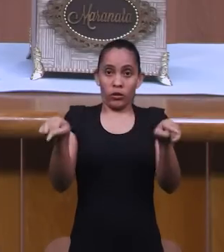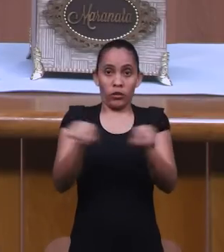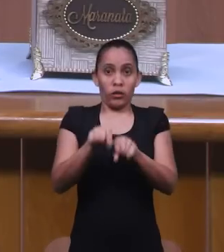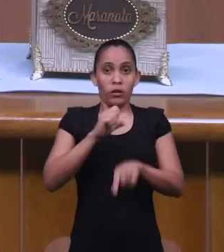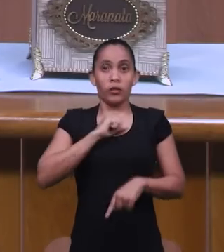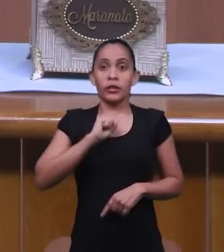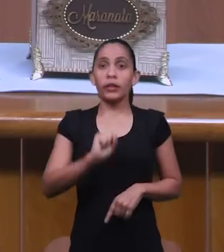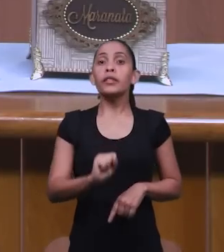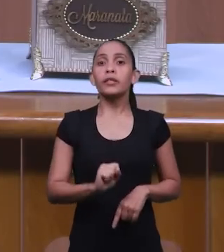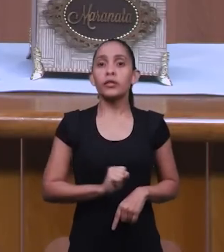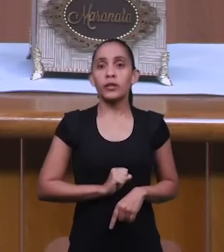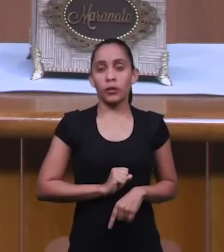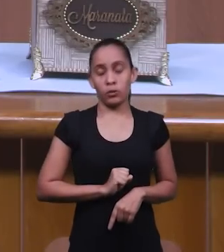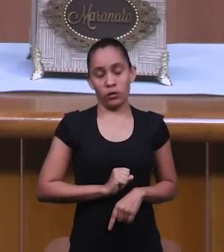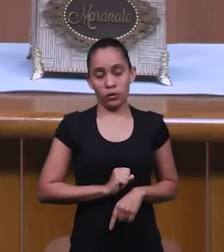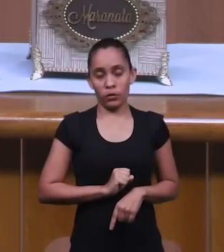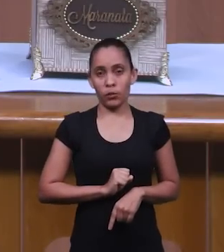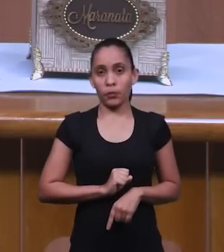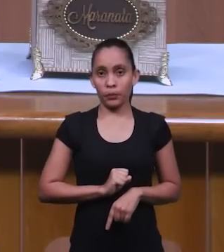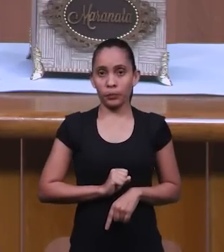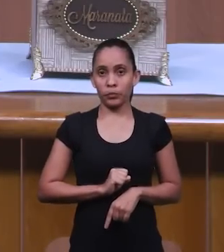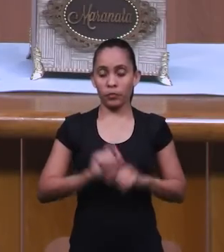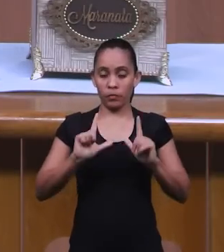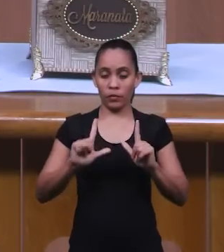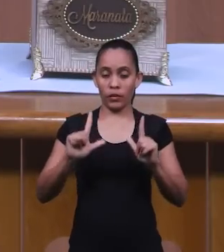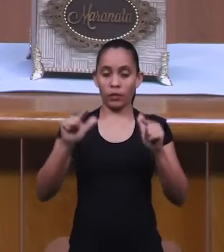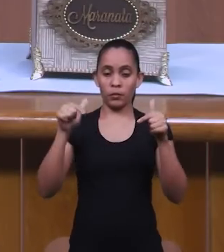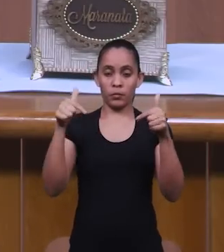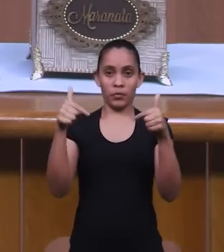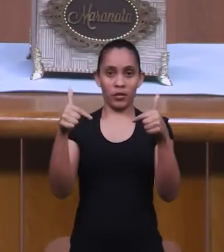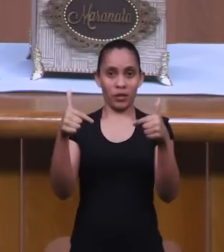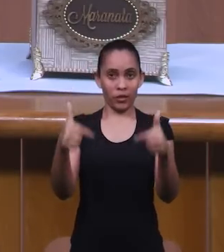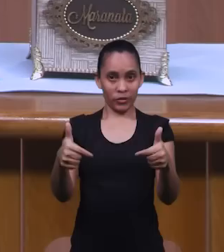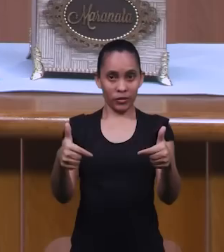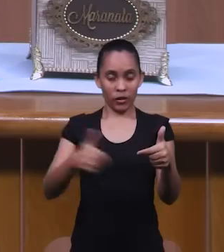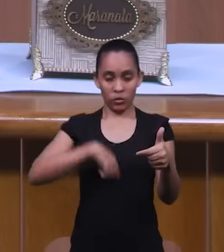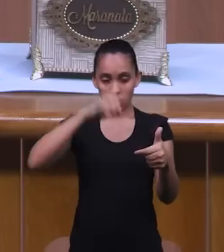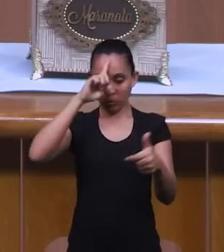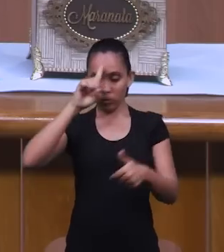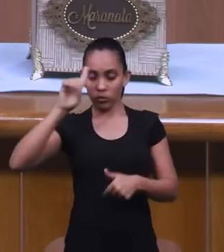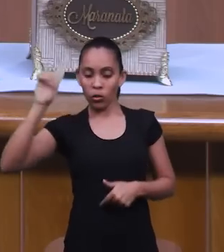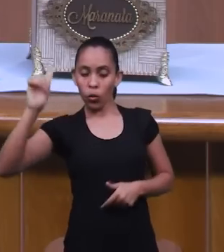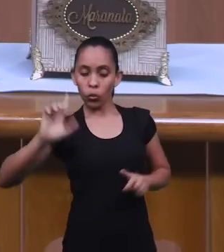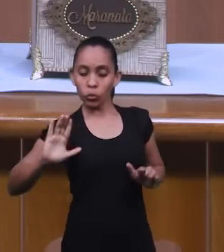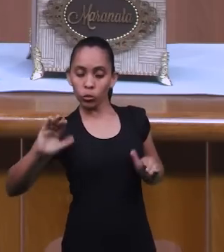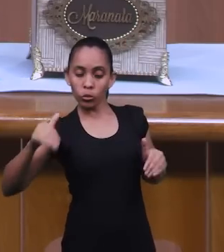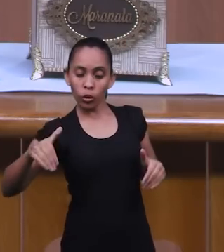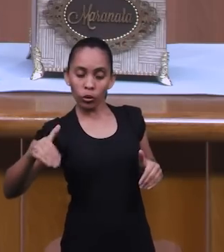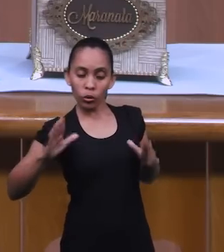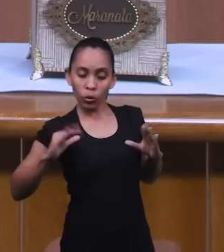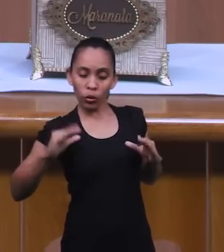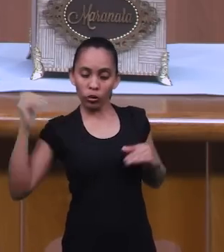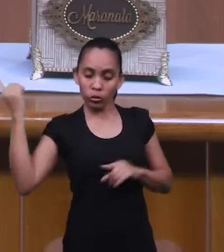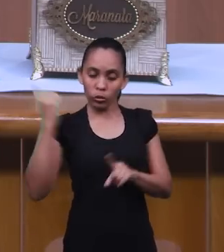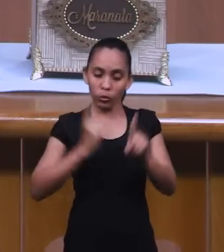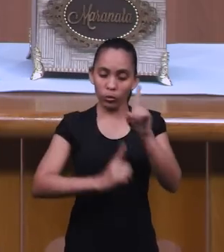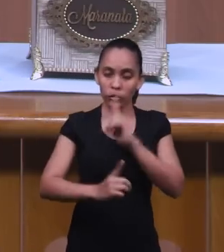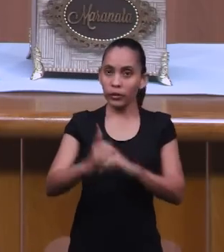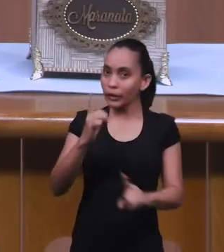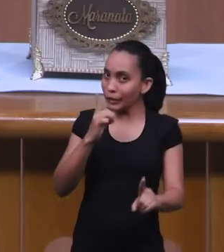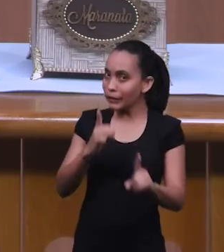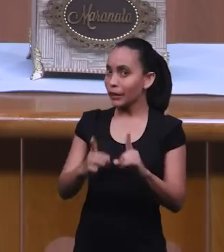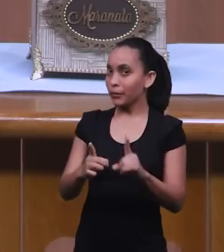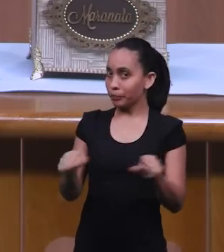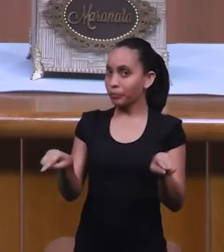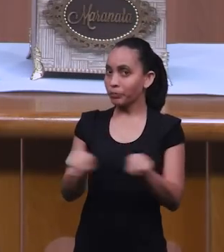sacerdotal ali, uma ministração celestial. O próprio Senhor estava lá no trono, os anjos de Deus subindo e descendo. Pode tomar a melhor